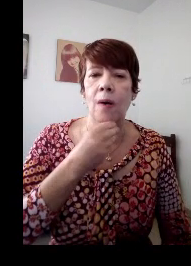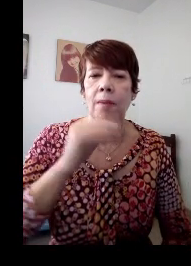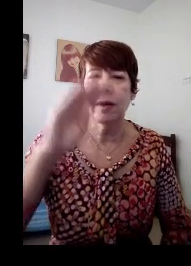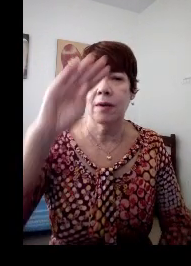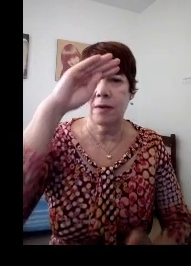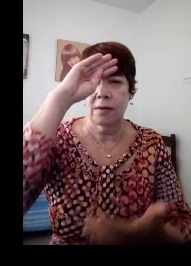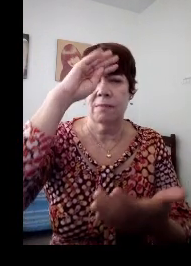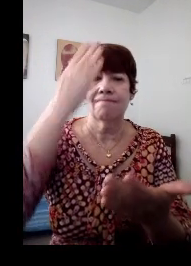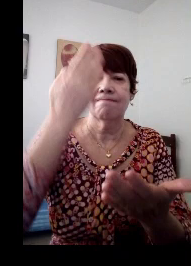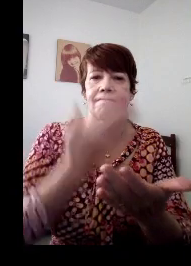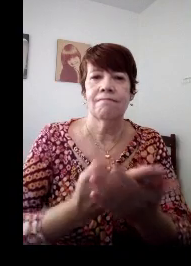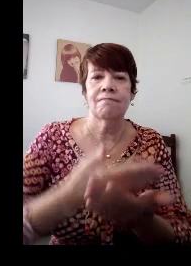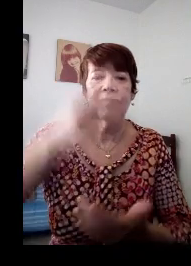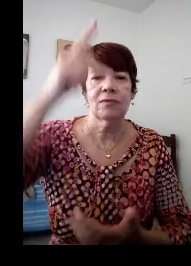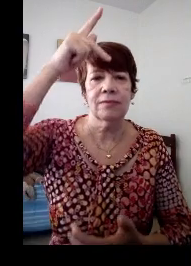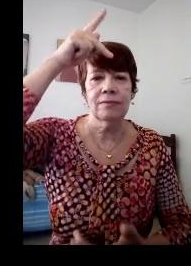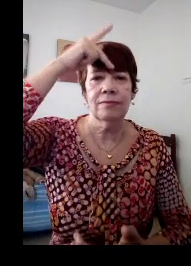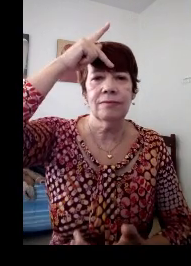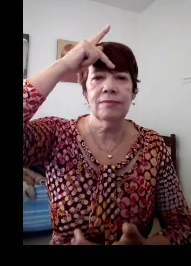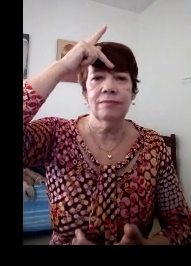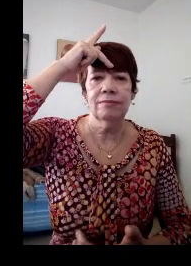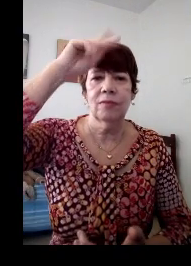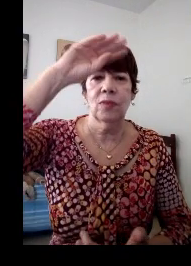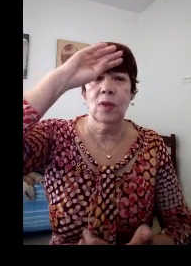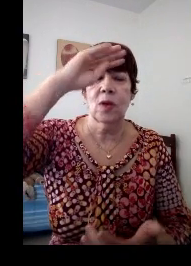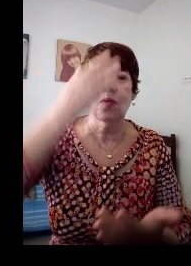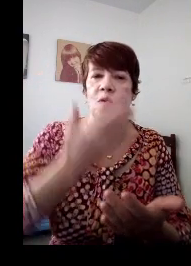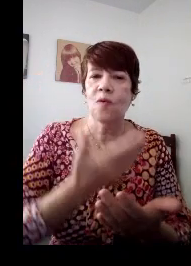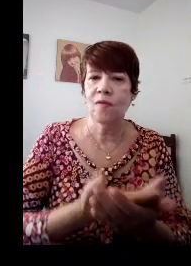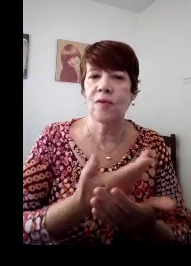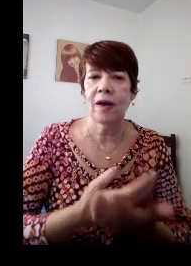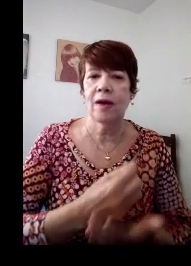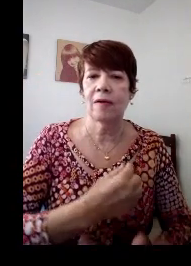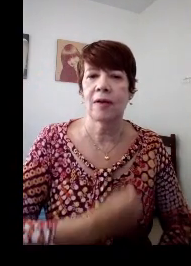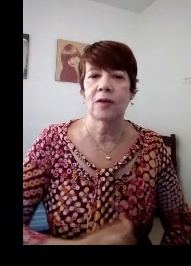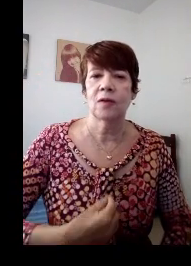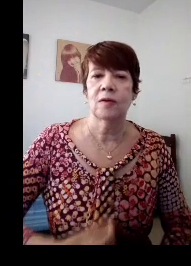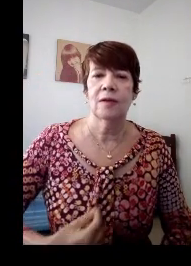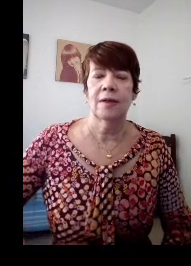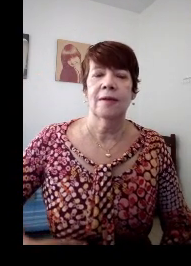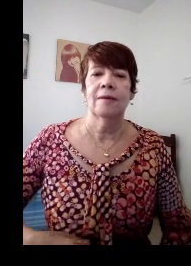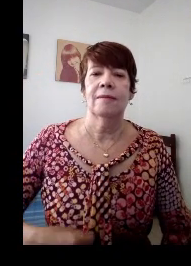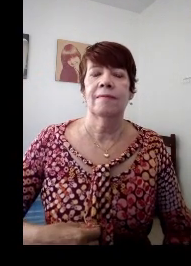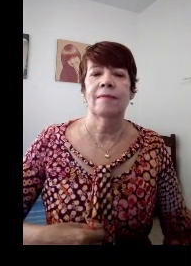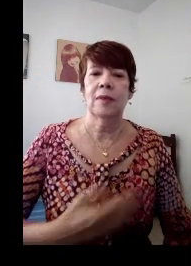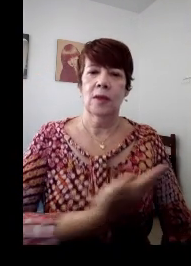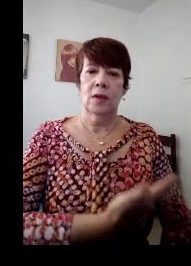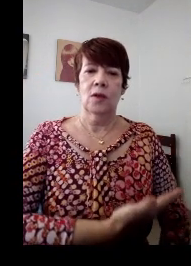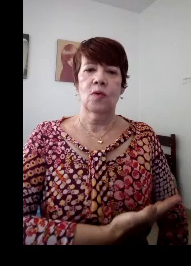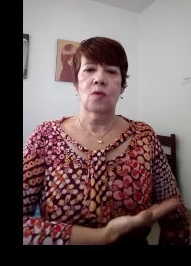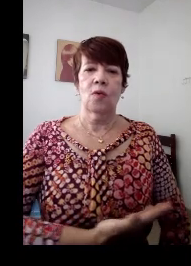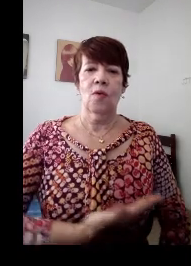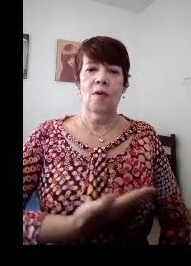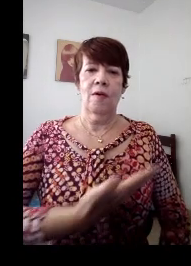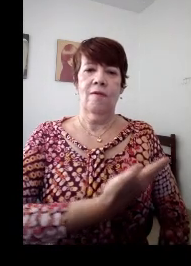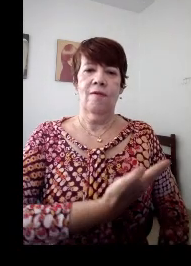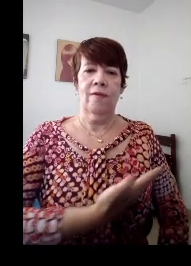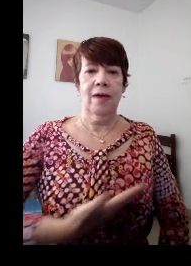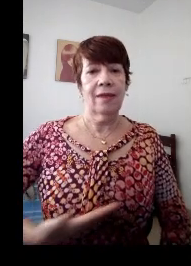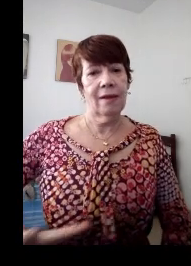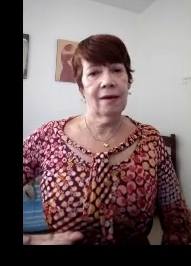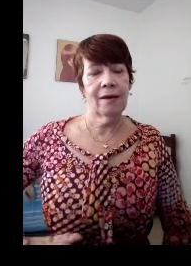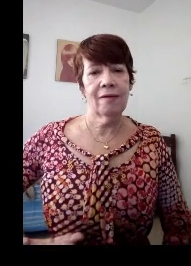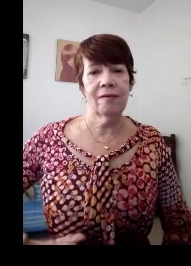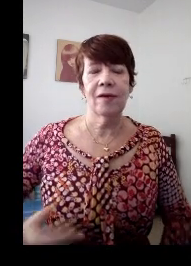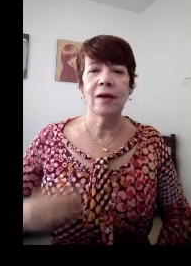da confiança de Potifar, era um mordomo, aquele que governava, da governança,